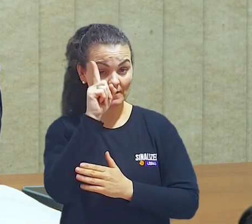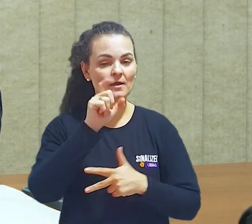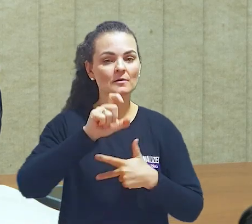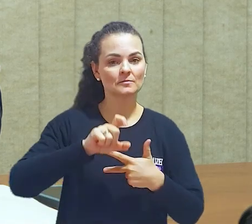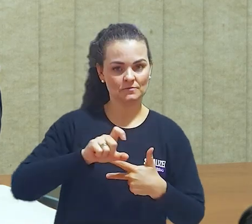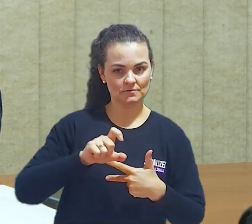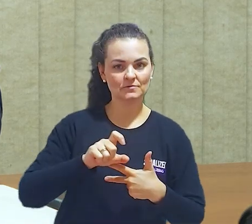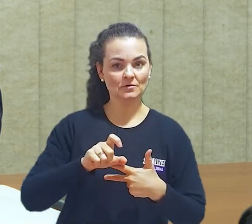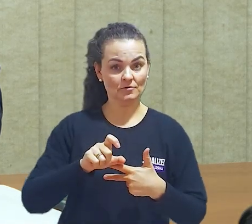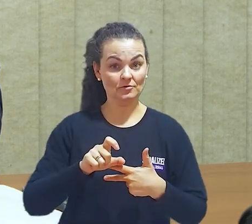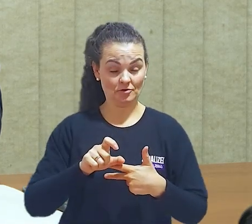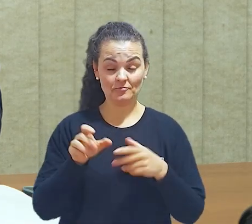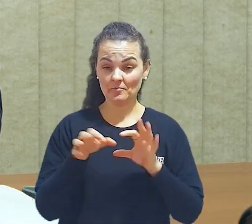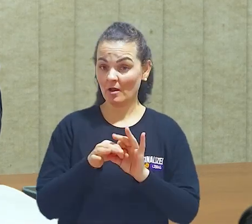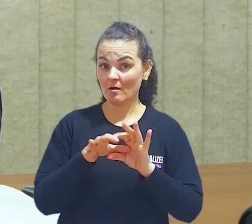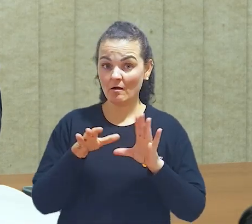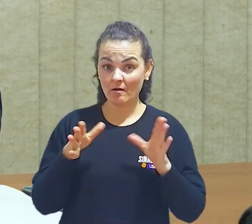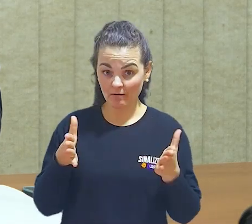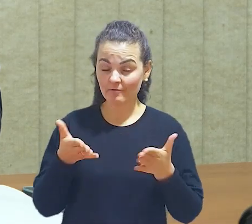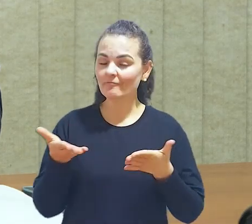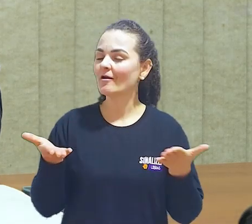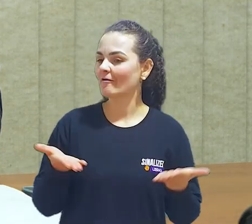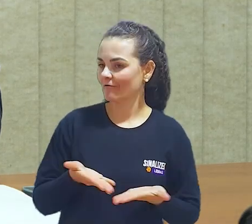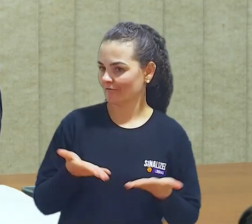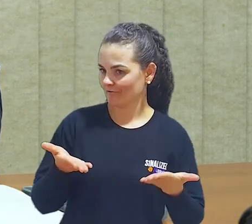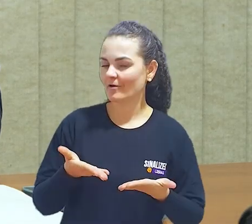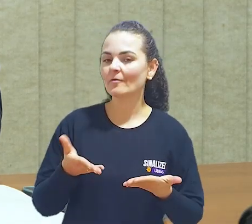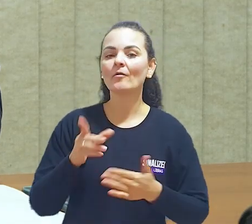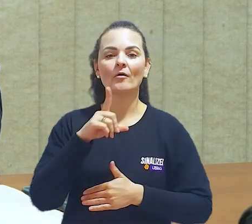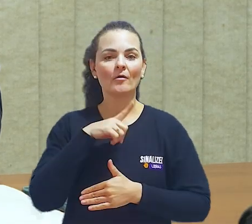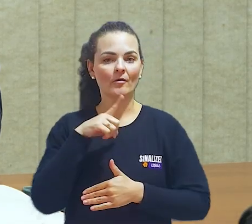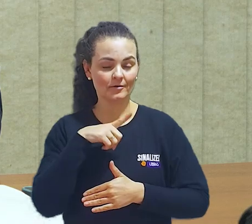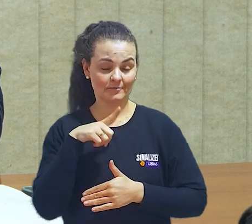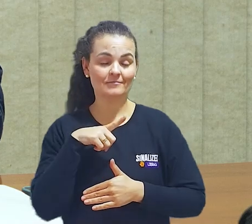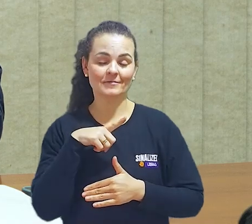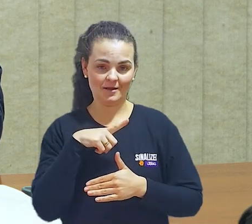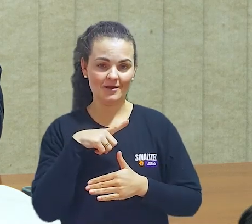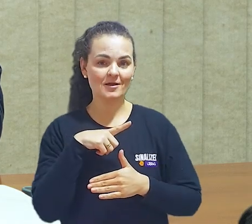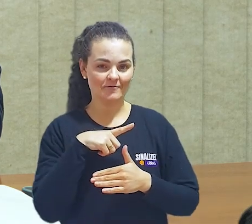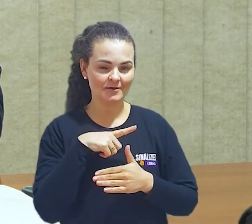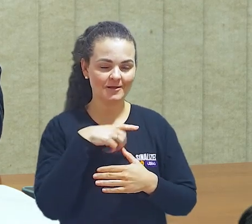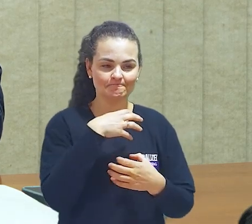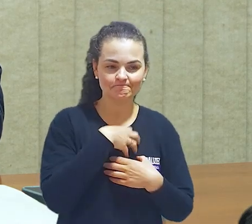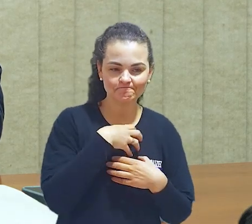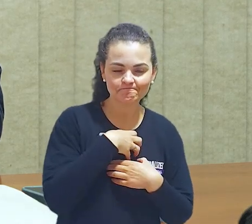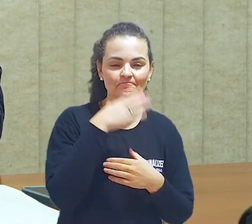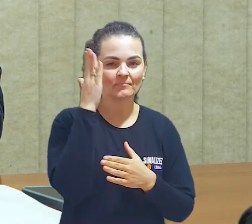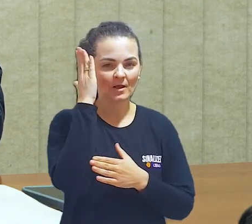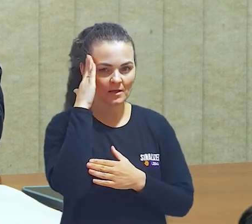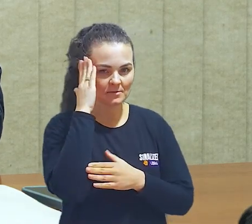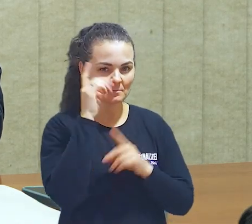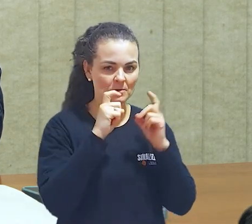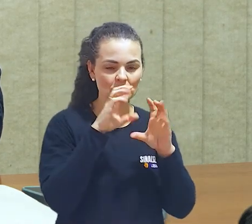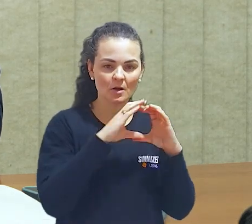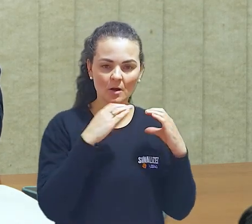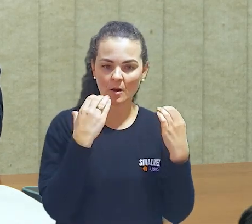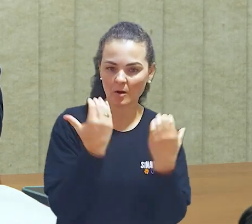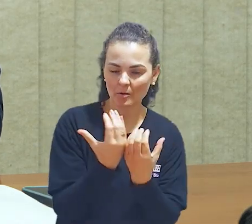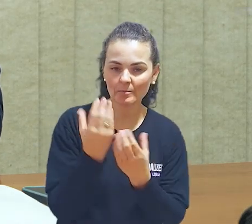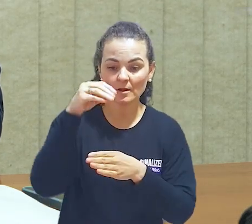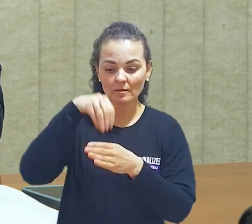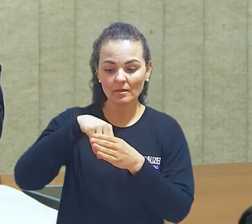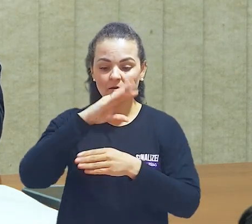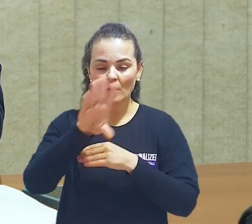forma muito independente e, consequentemente, trazendo os anseios da população para dentro do projeto no quesito